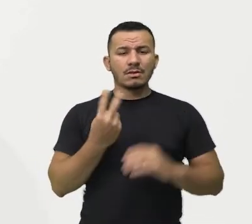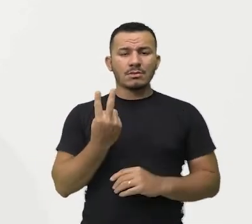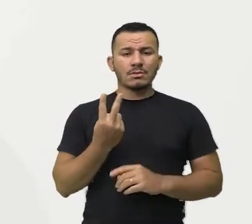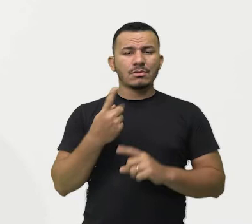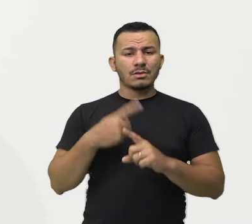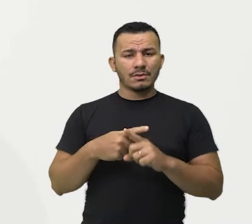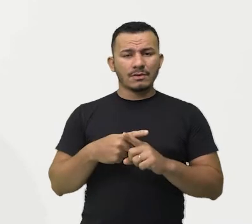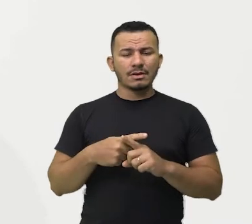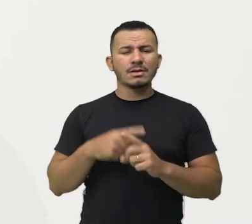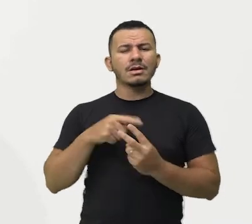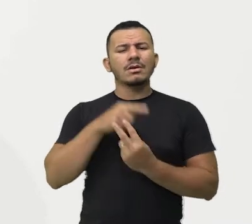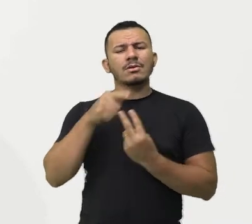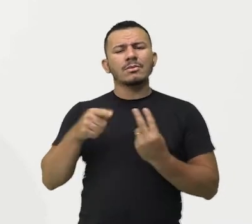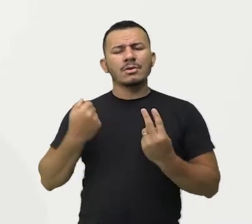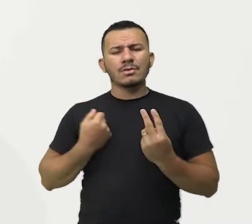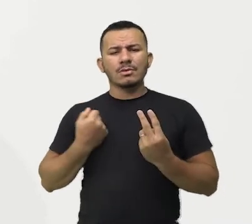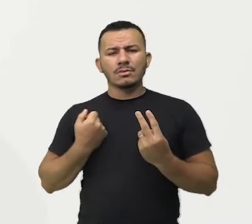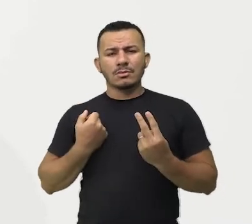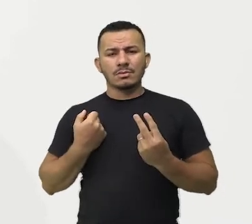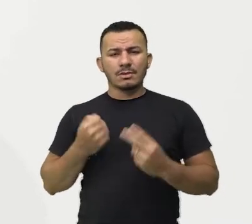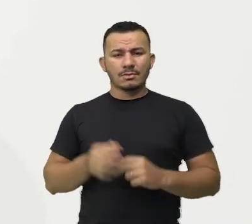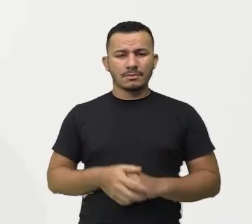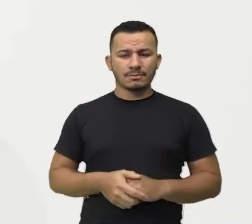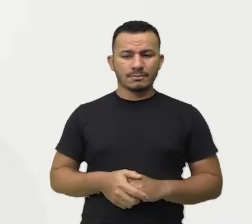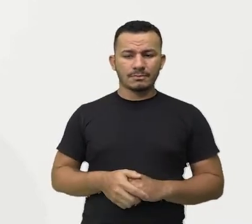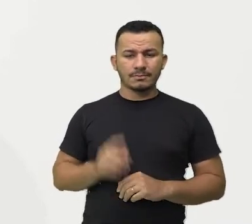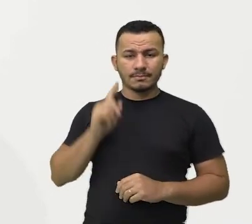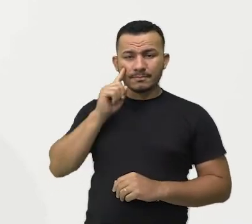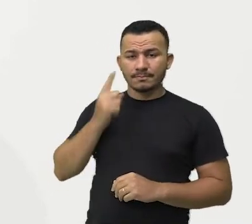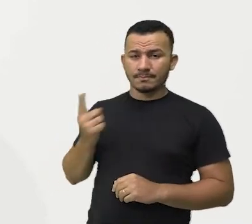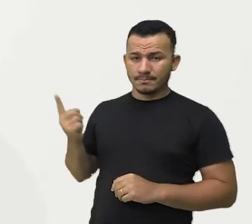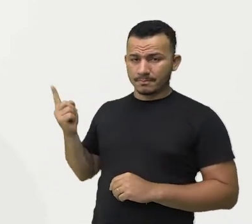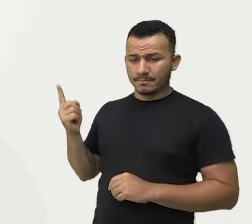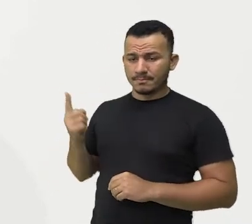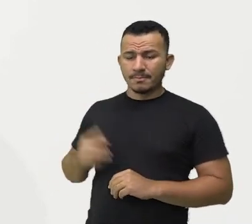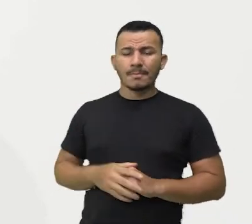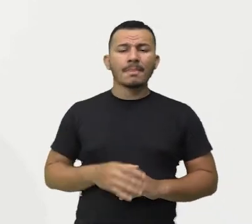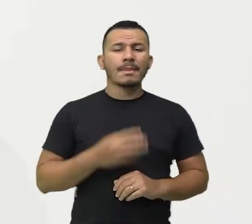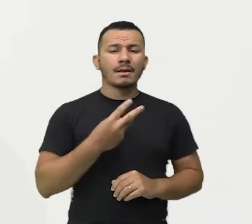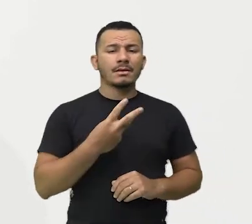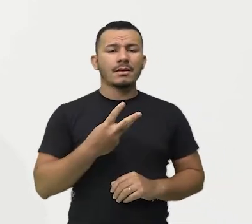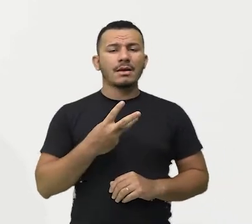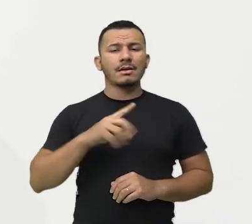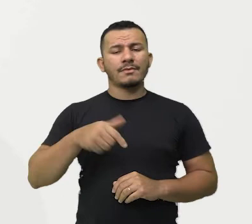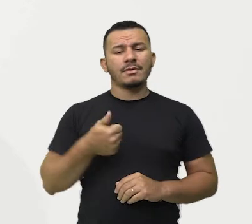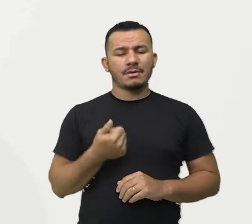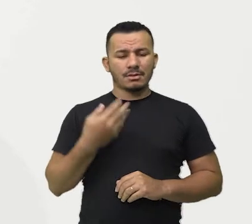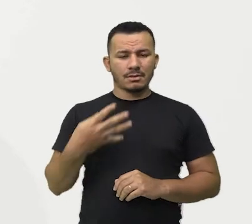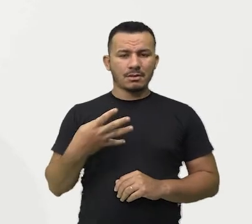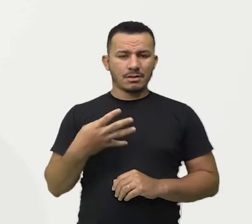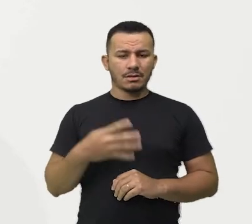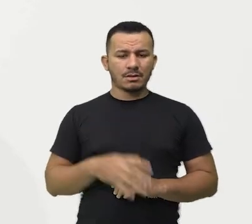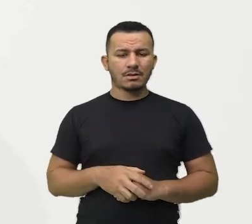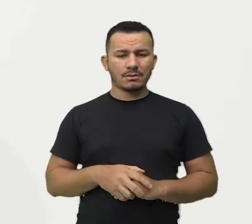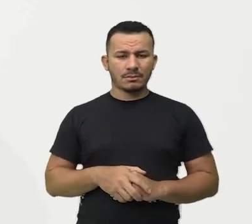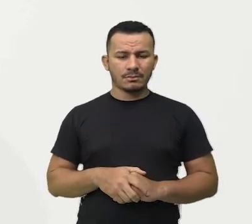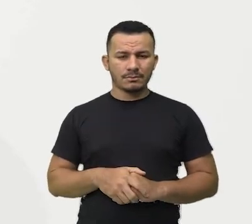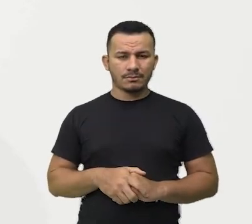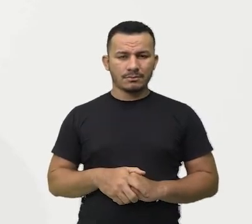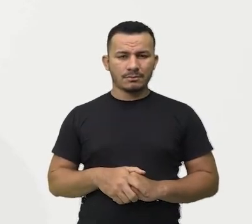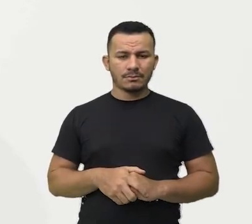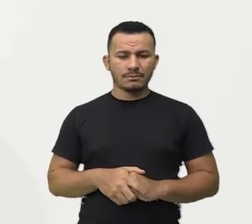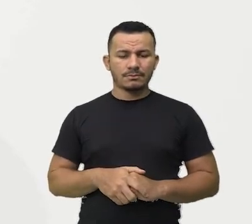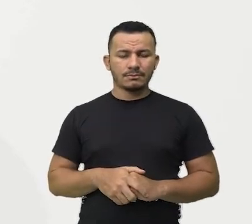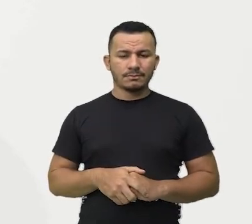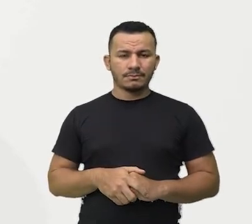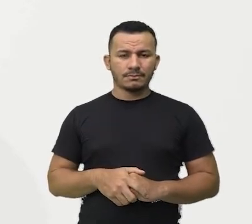Comprimento igual 2 vezes. Quanto é o π, pessoal? A questão deu, ó. Utilize 3,14. Então, vamos lá,